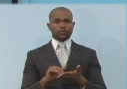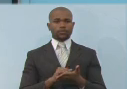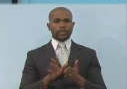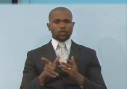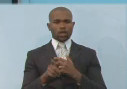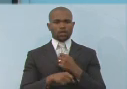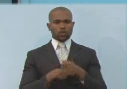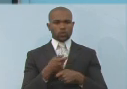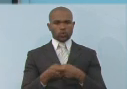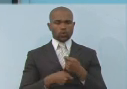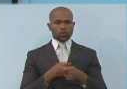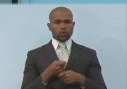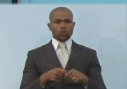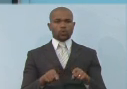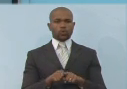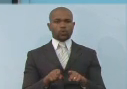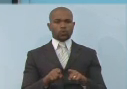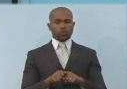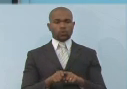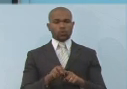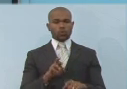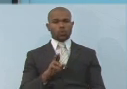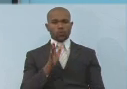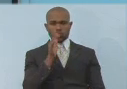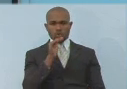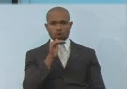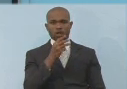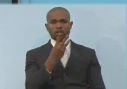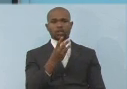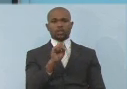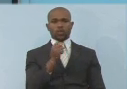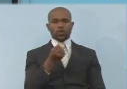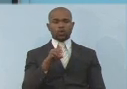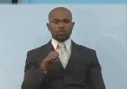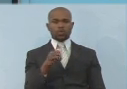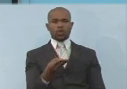Administração e Modernização com relação ao pessoal é de